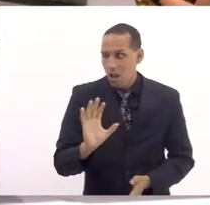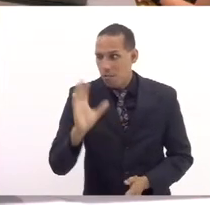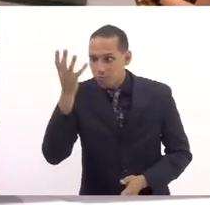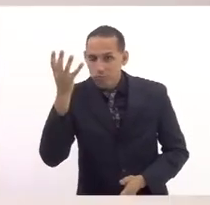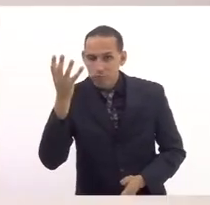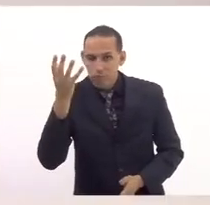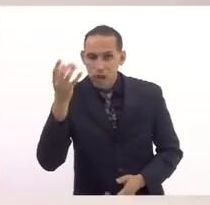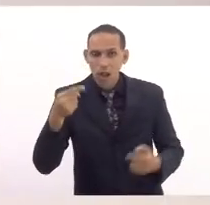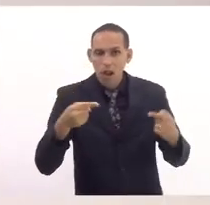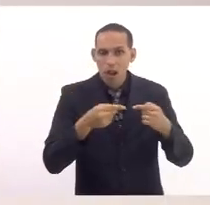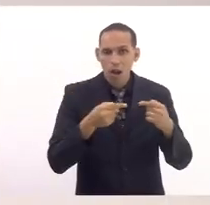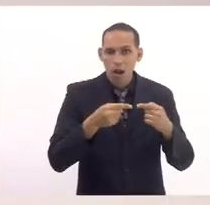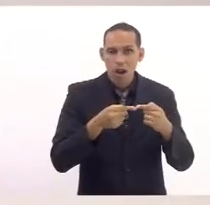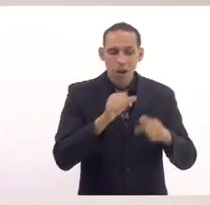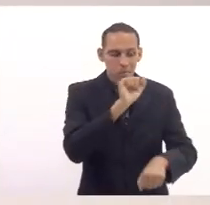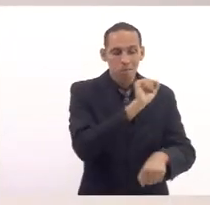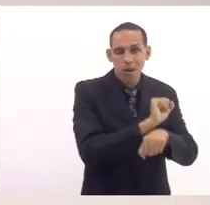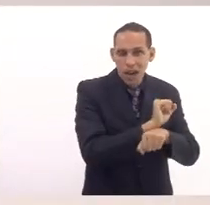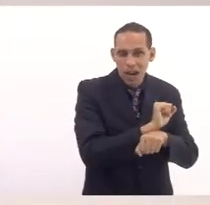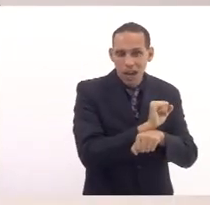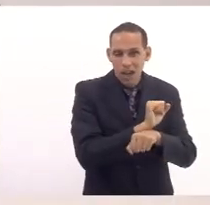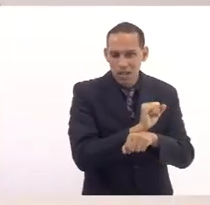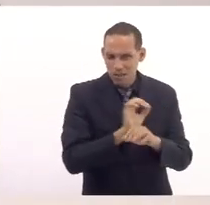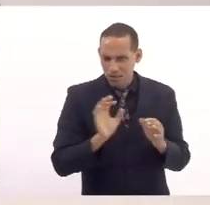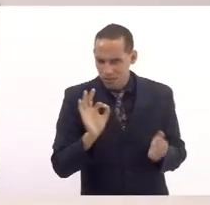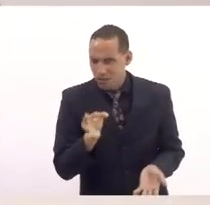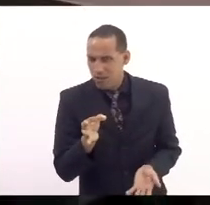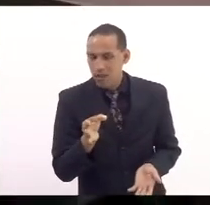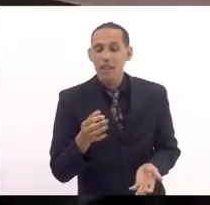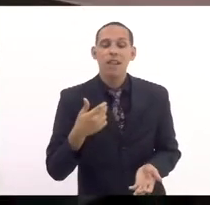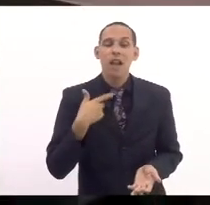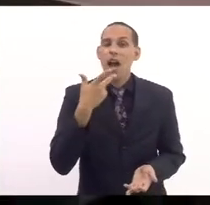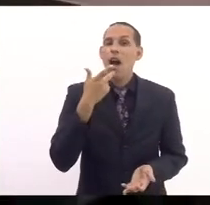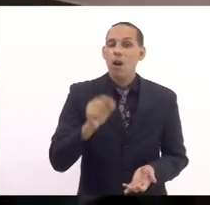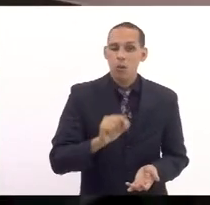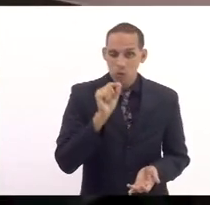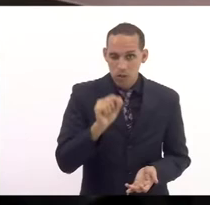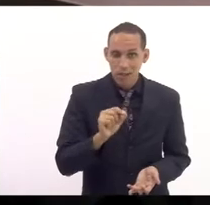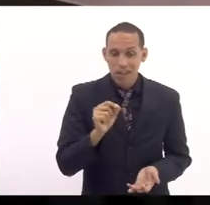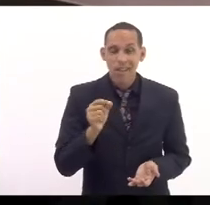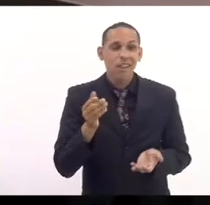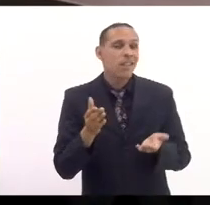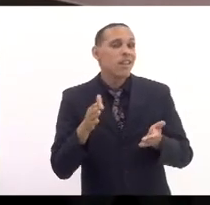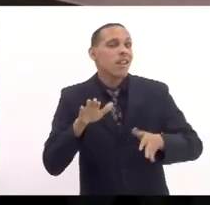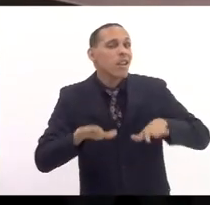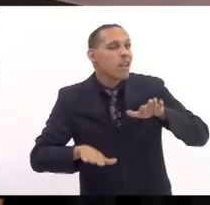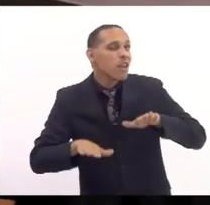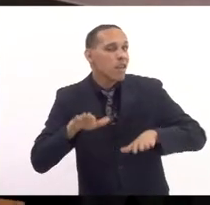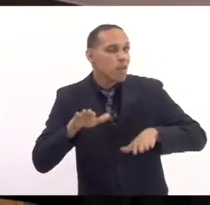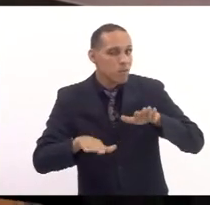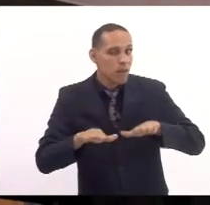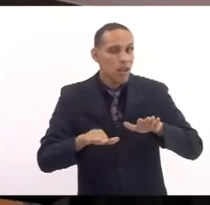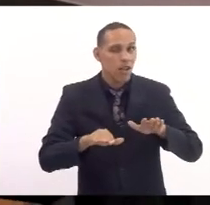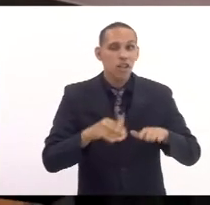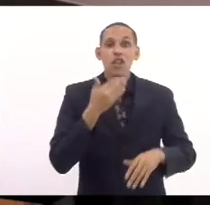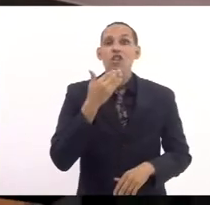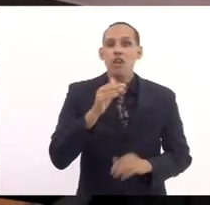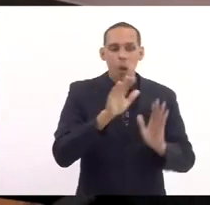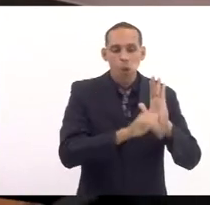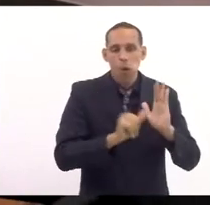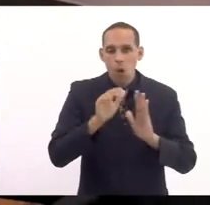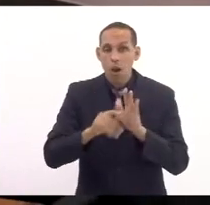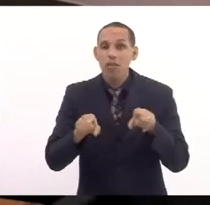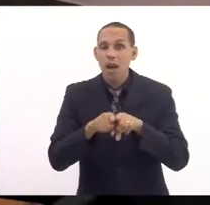as paralisações ou as alterações? O que eu estou dizendo é, dependendo do tipo de furto e onde ele